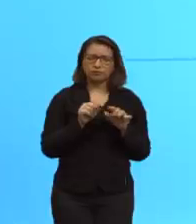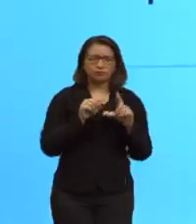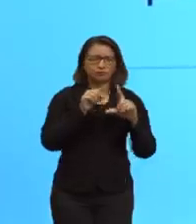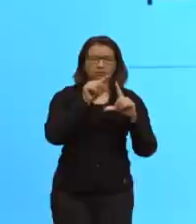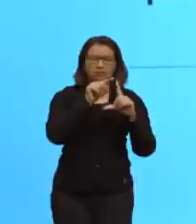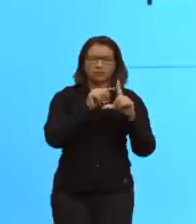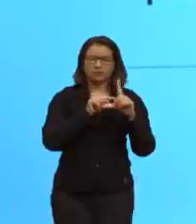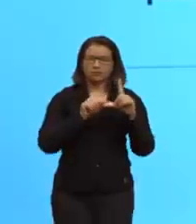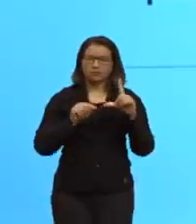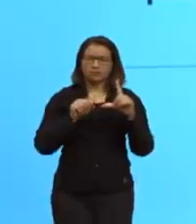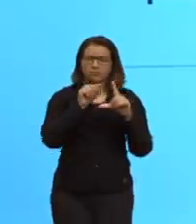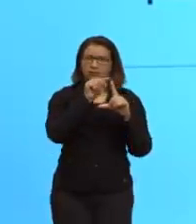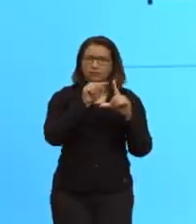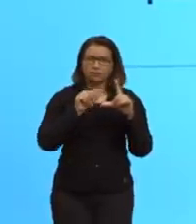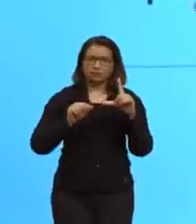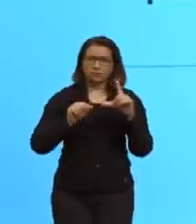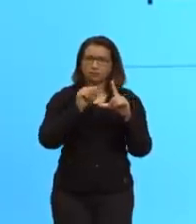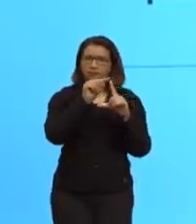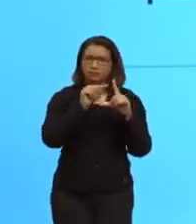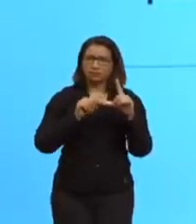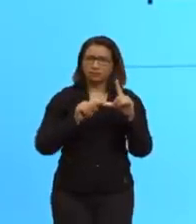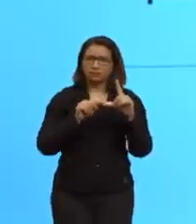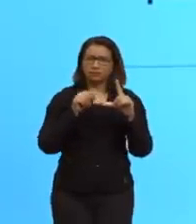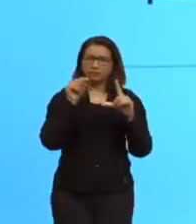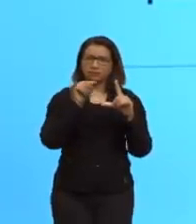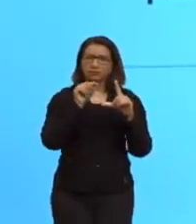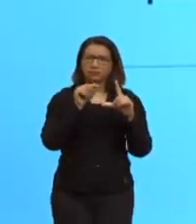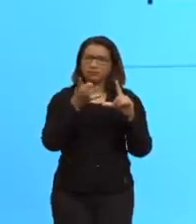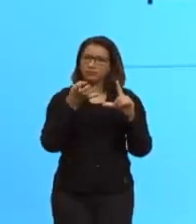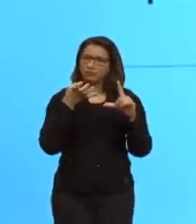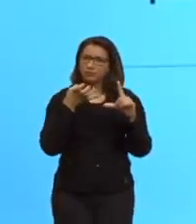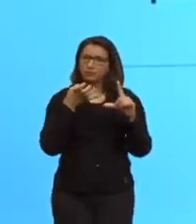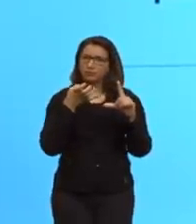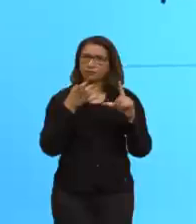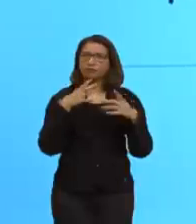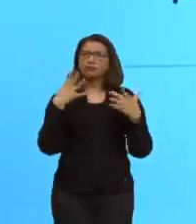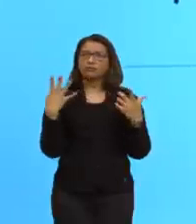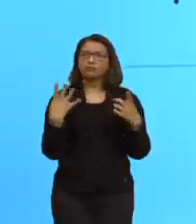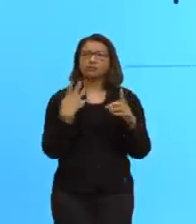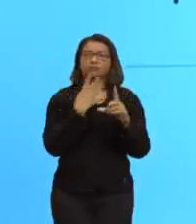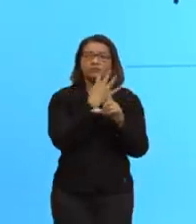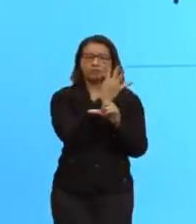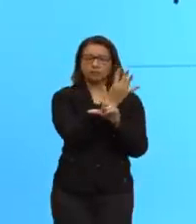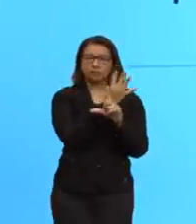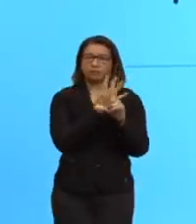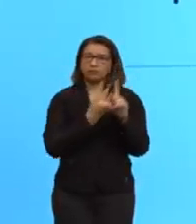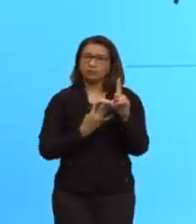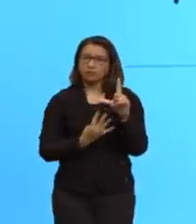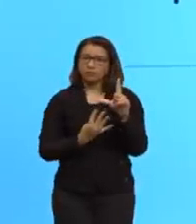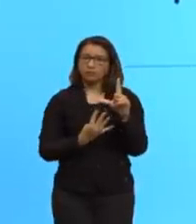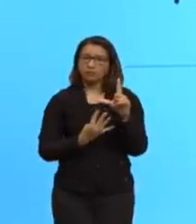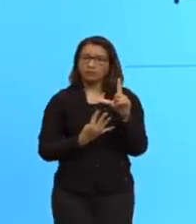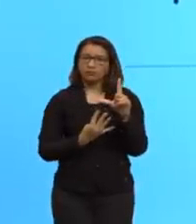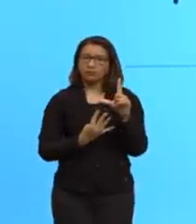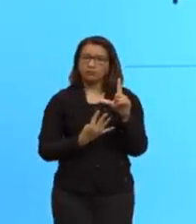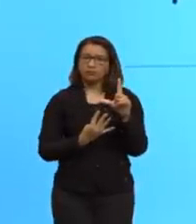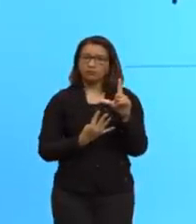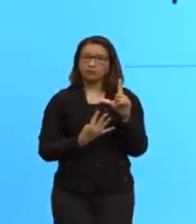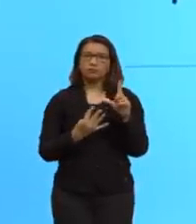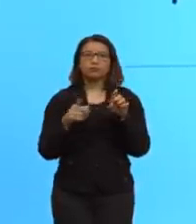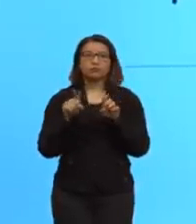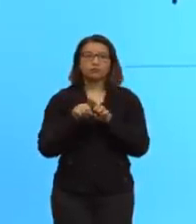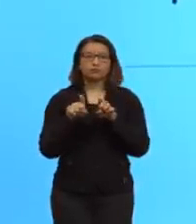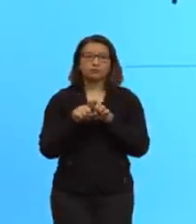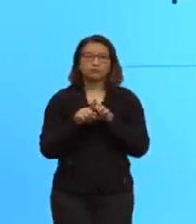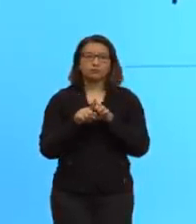descobrir a hipotenusa. Então, 4 e 4 vai me dar 4 raiz de 2. Também, uma coisa